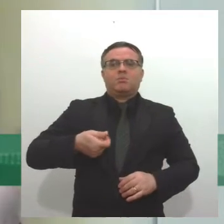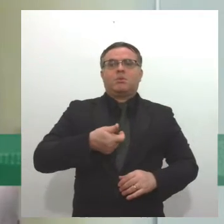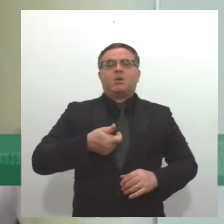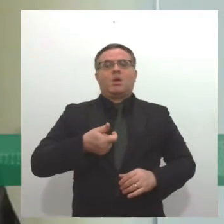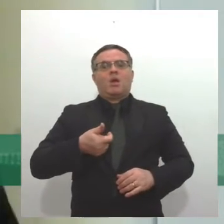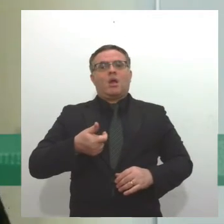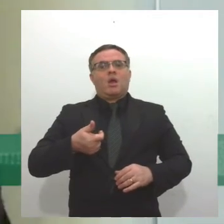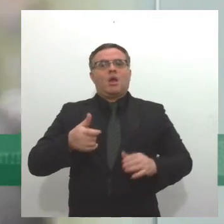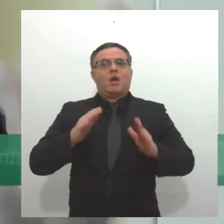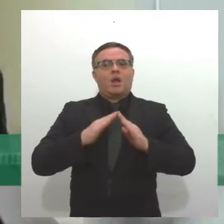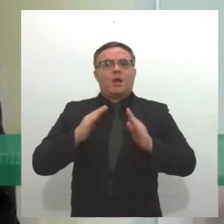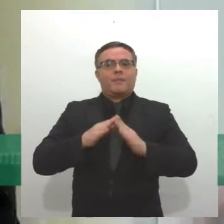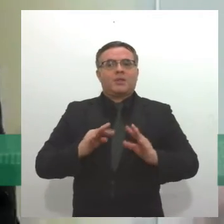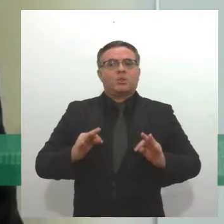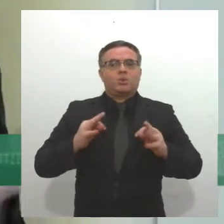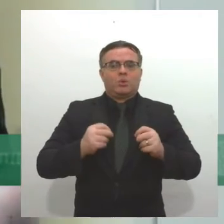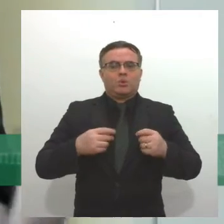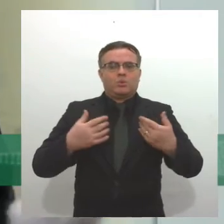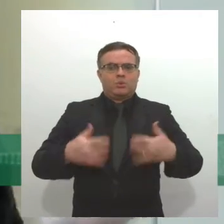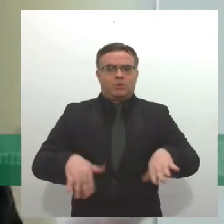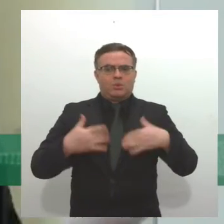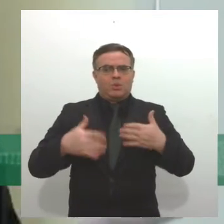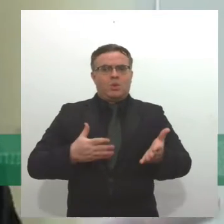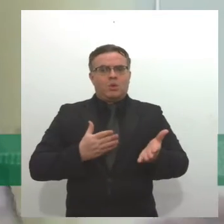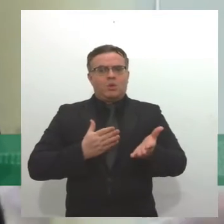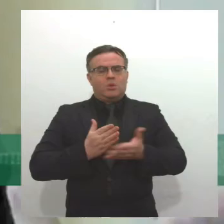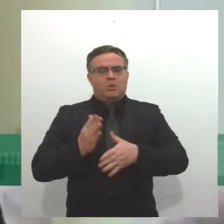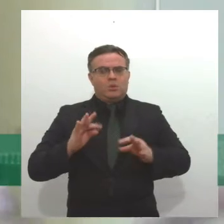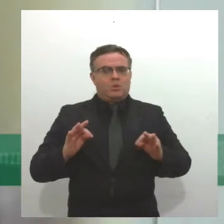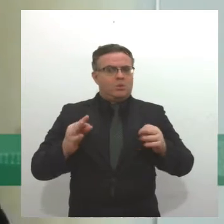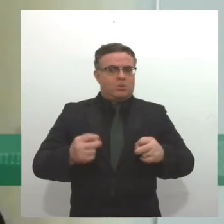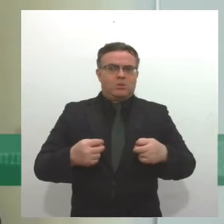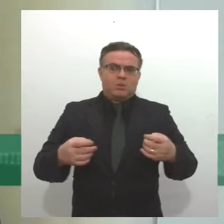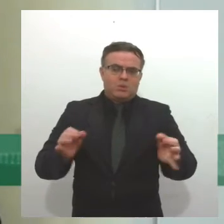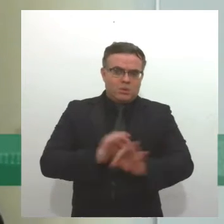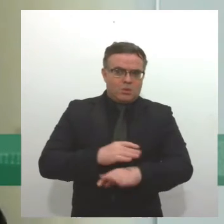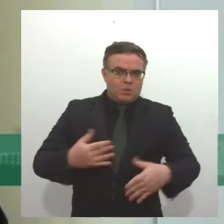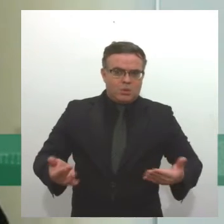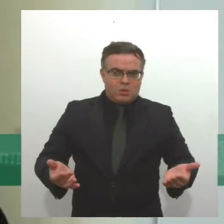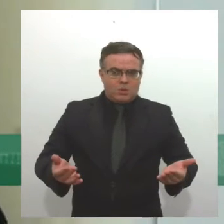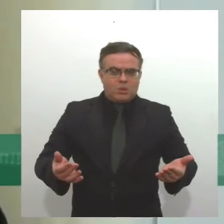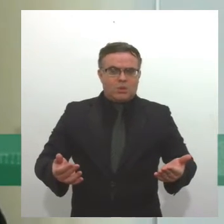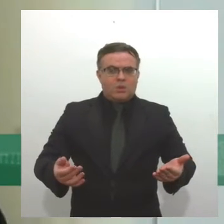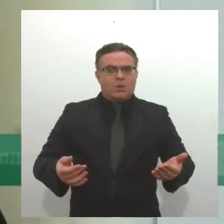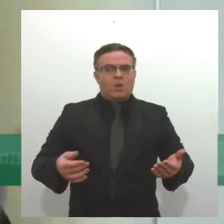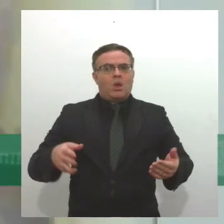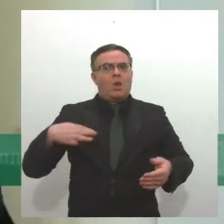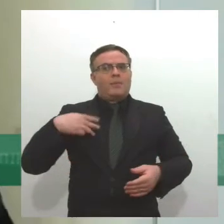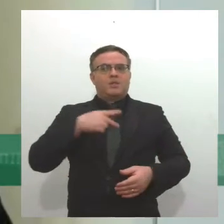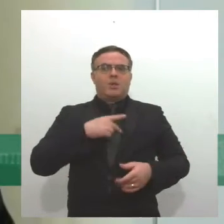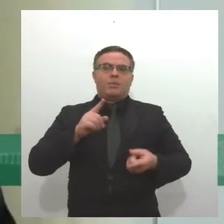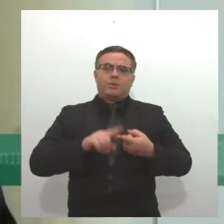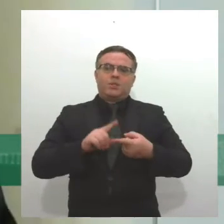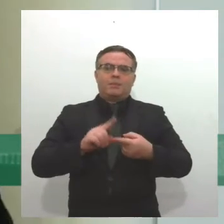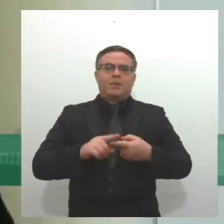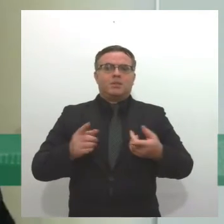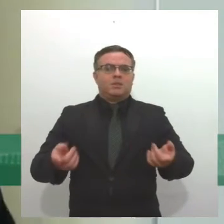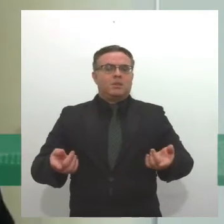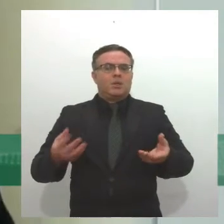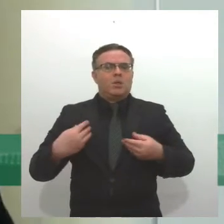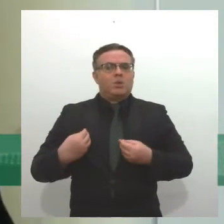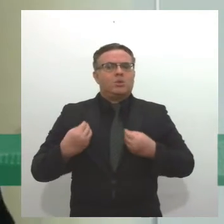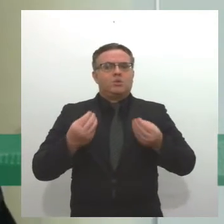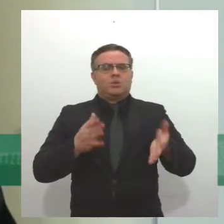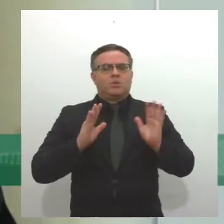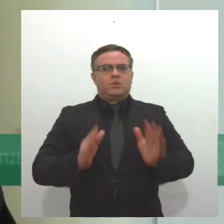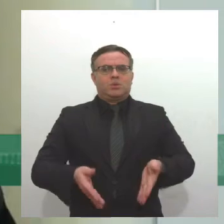para todos. Claro, quando dá para a magistratura, você entende que também o Ministério Público. E aquilo que ele deu em 2018